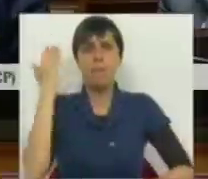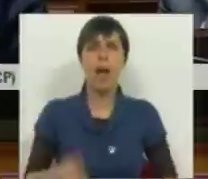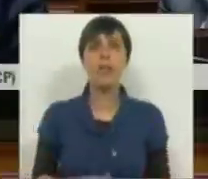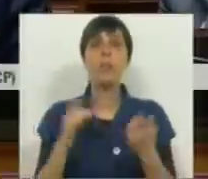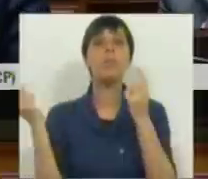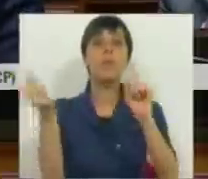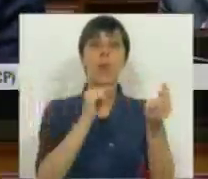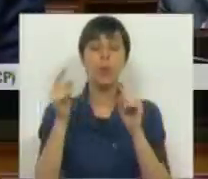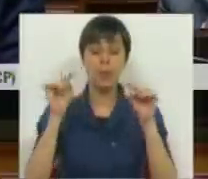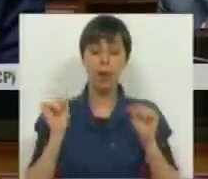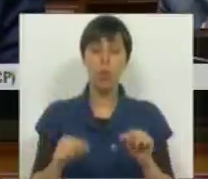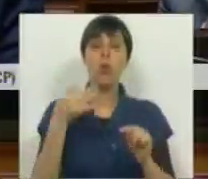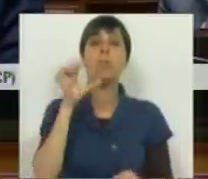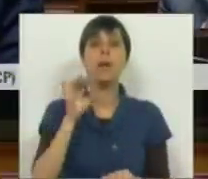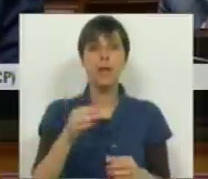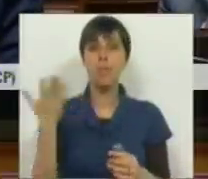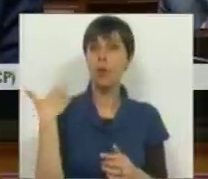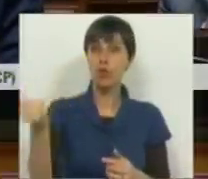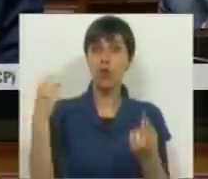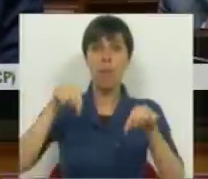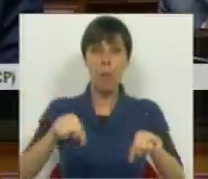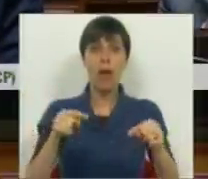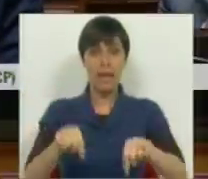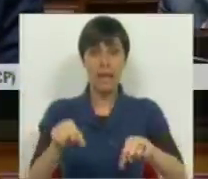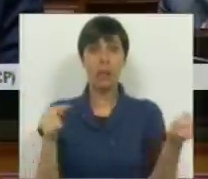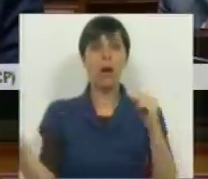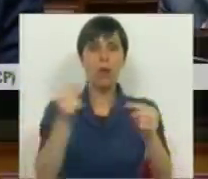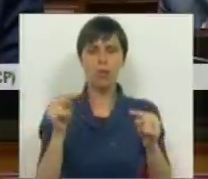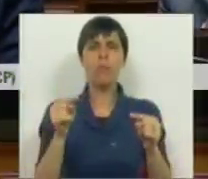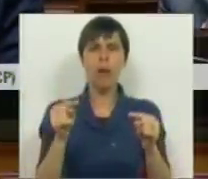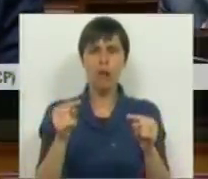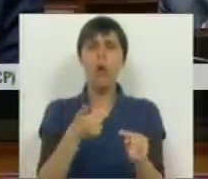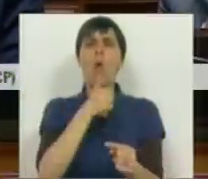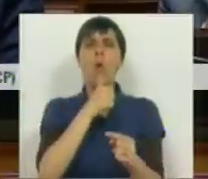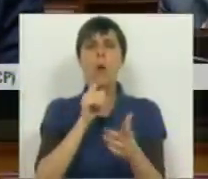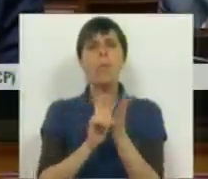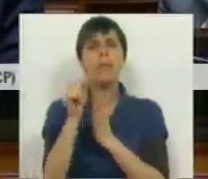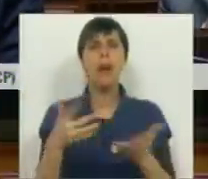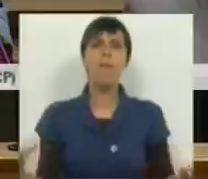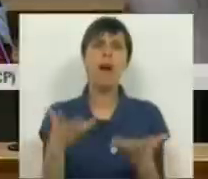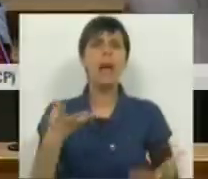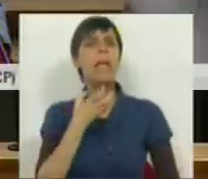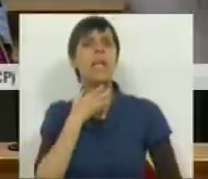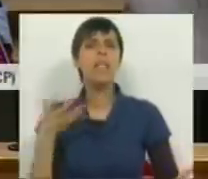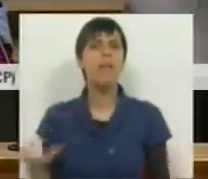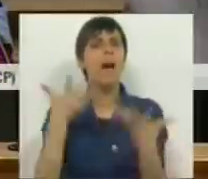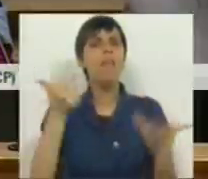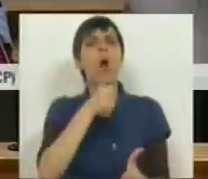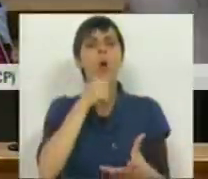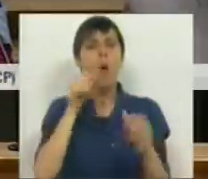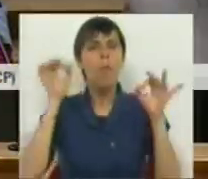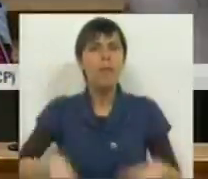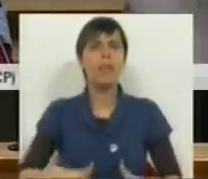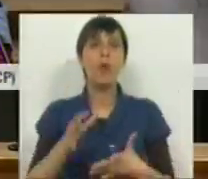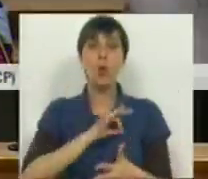E o debate para que hoje o PCP nos convocou, Sr. Deputado, é um debate para como saímos da crise, como saímos desta situação